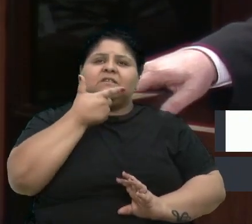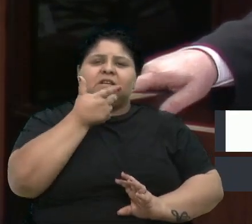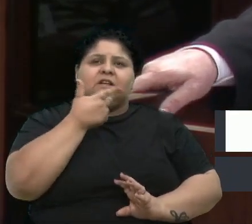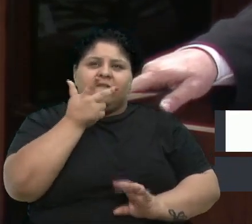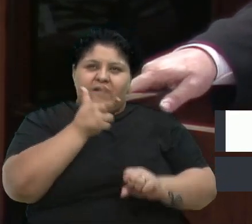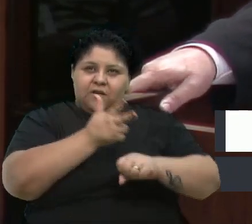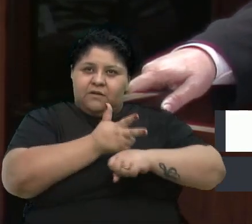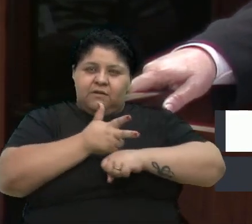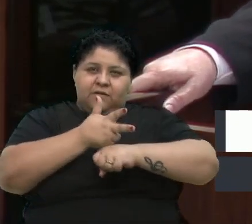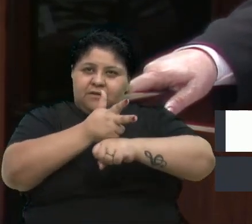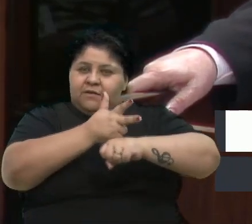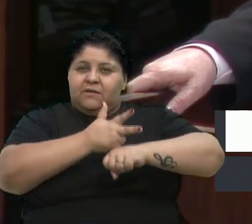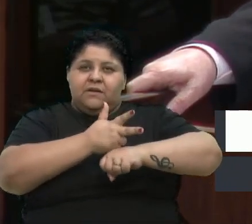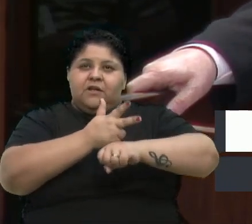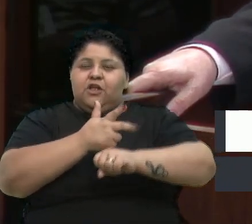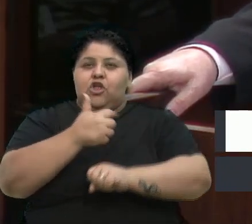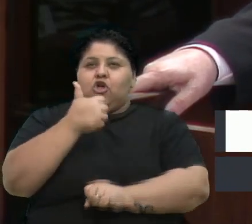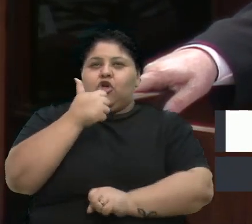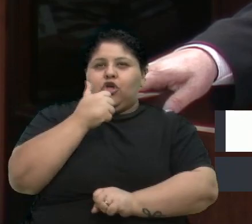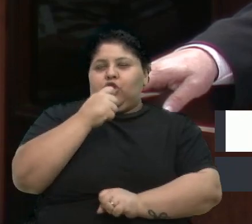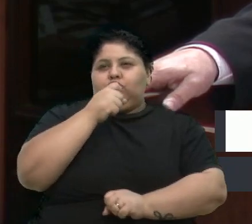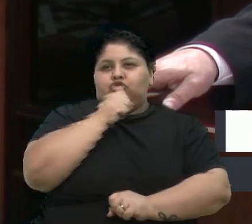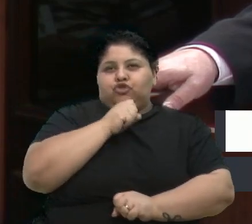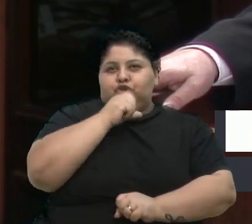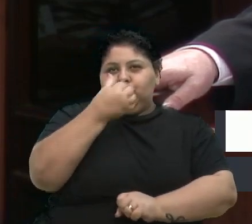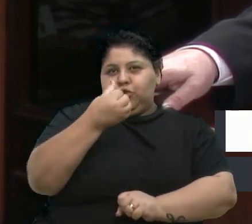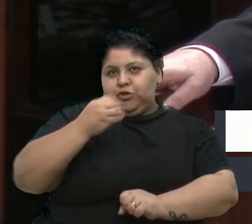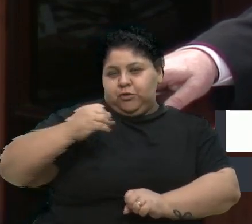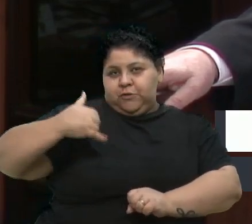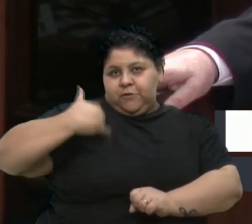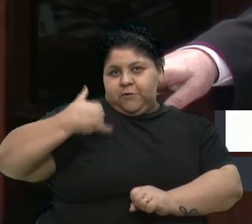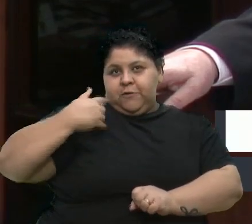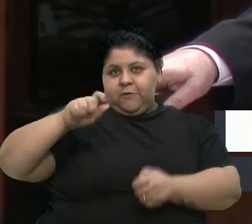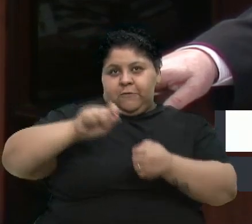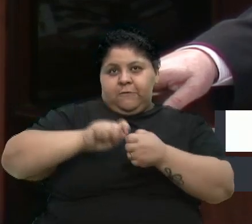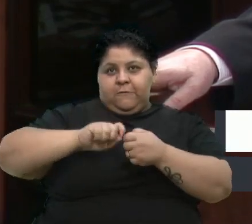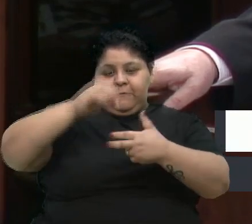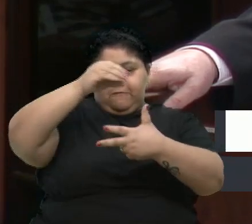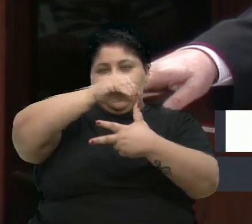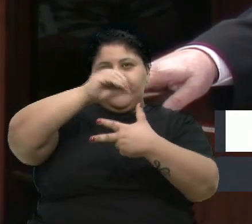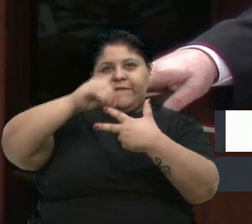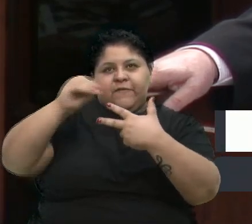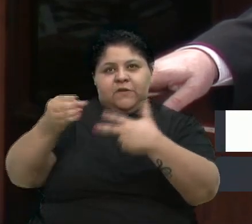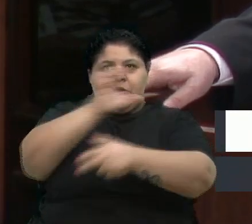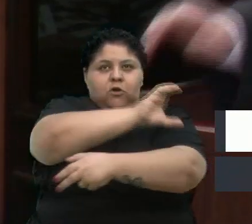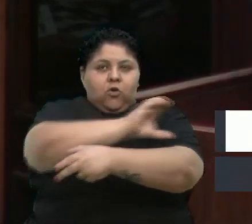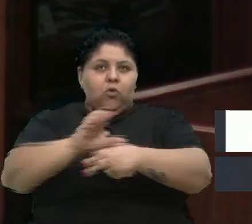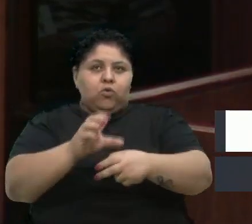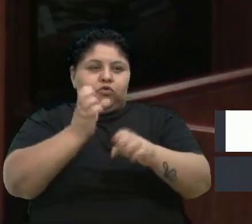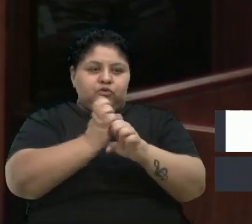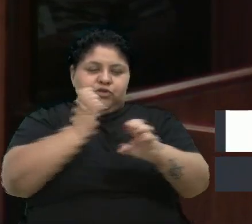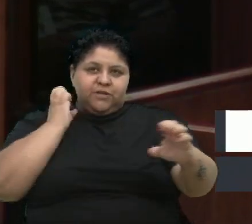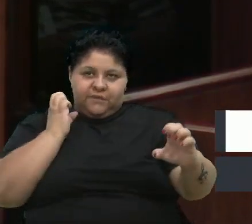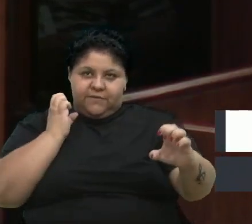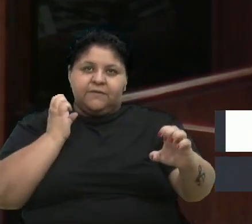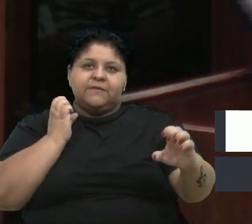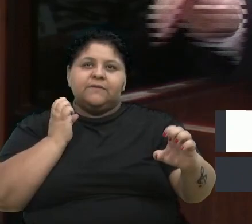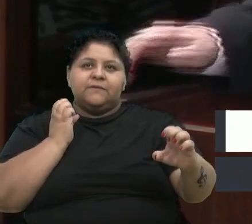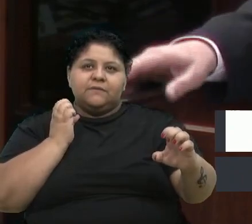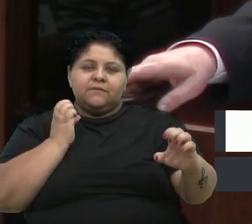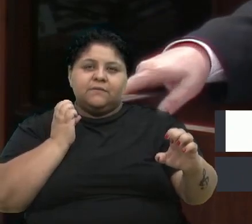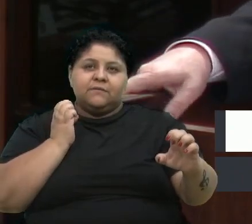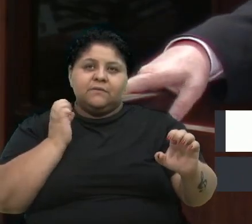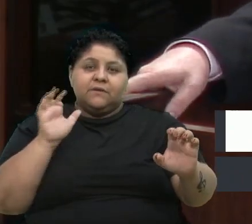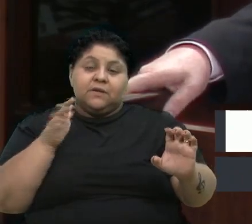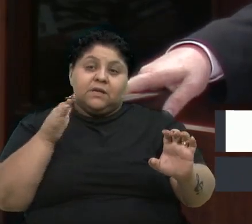vídeo que um senhor de 60 anos vai fazer o Enem, né, para o curso de engenharia. Talvez